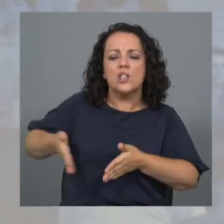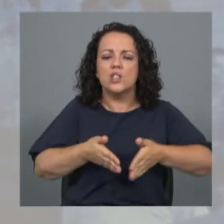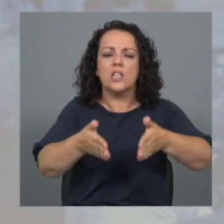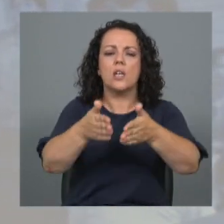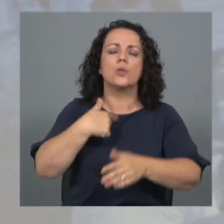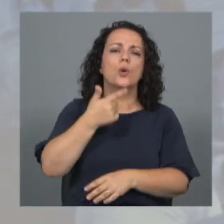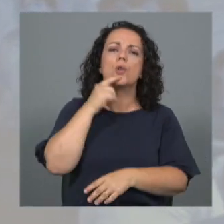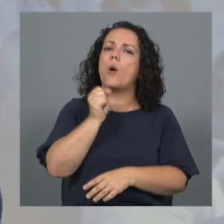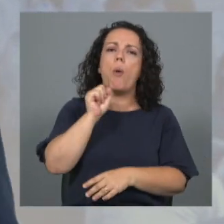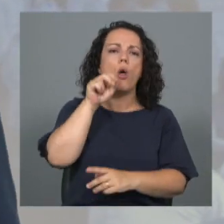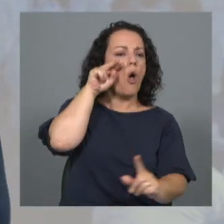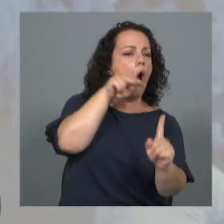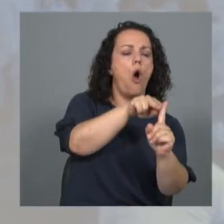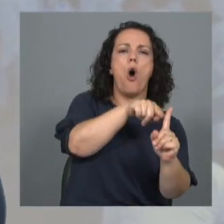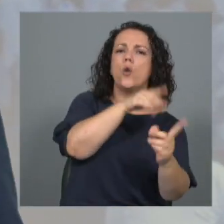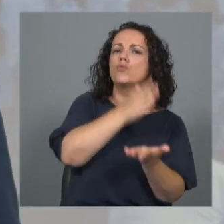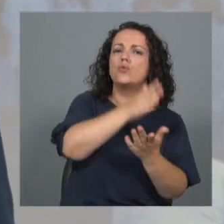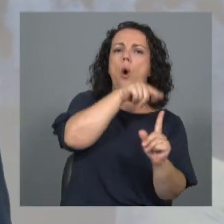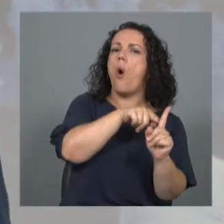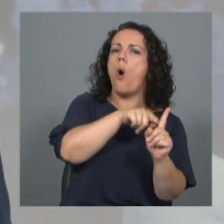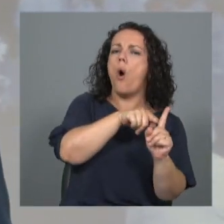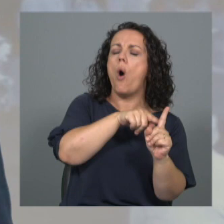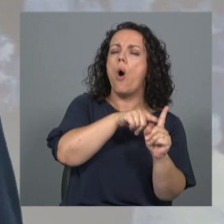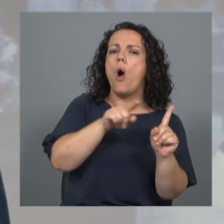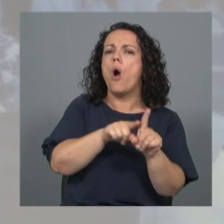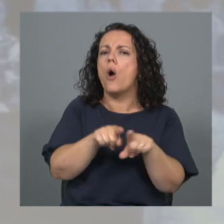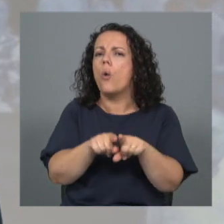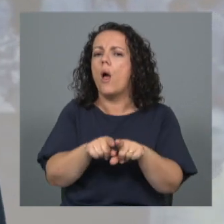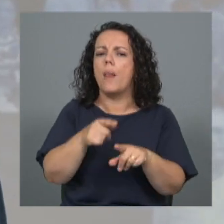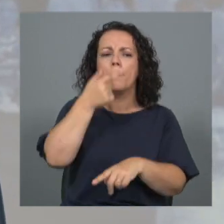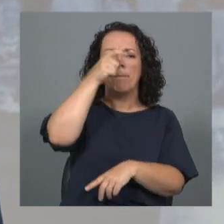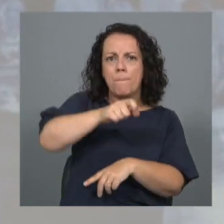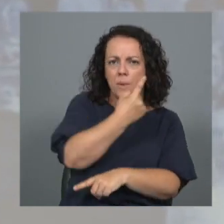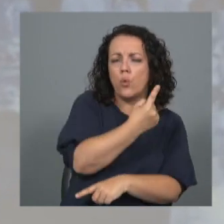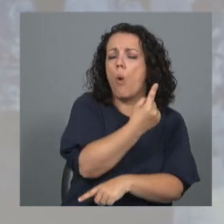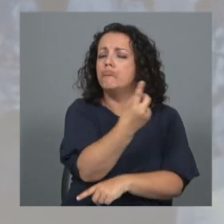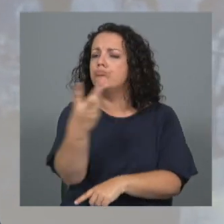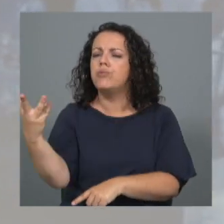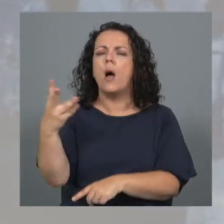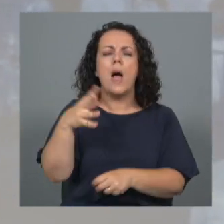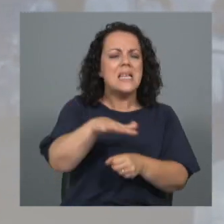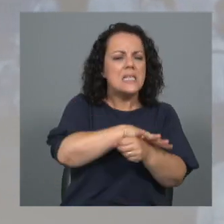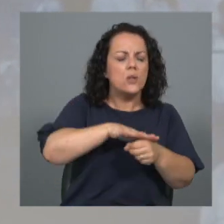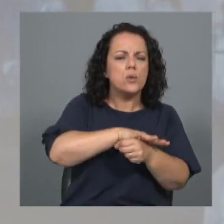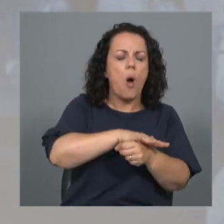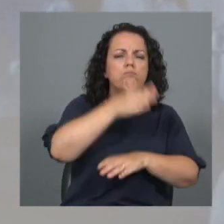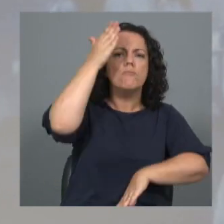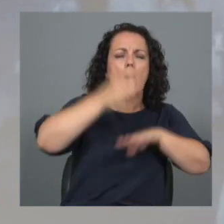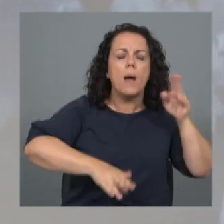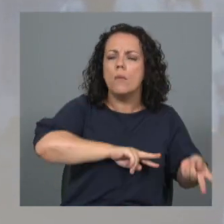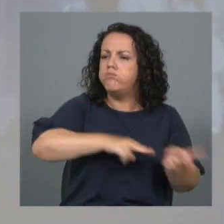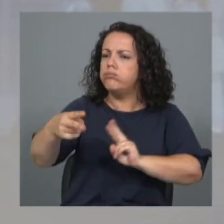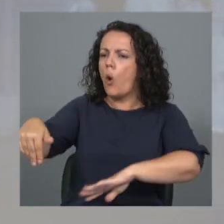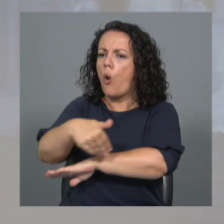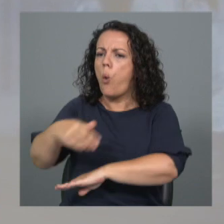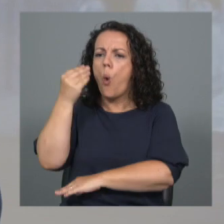olhar para aí. Portanto, nós temos que olhar também o que é que levou a pessoa ou as pessoas a essas situações. E o foco fundamental aqui está na